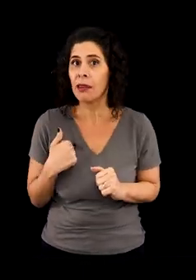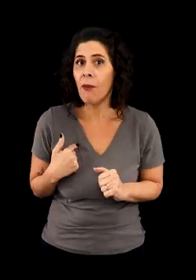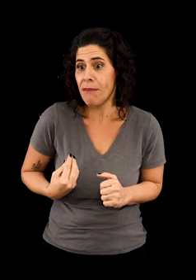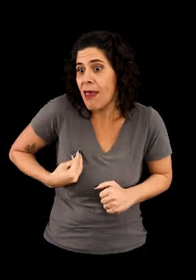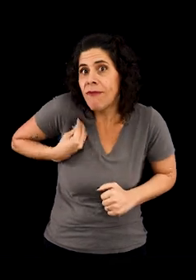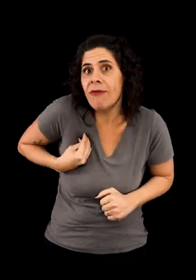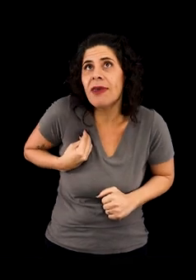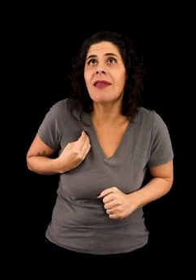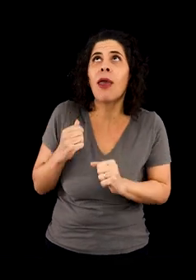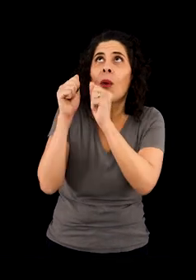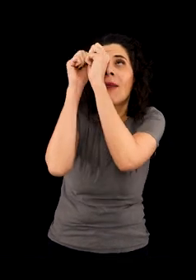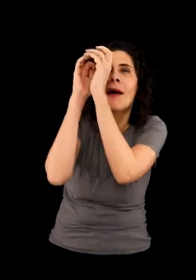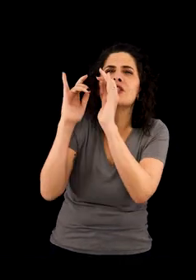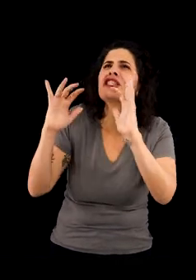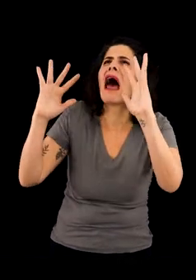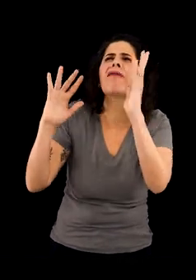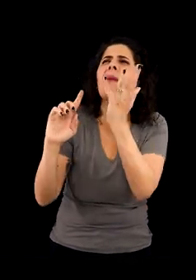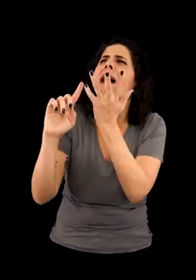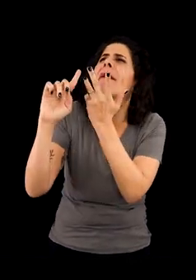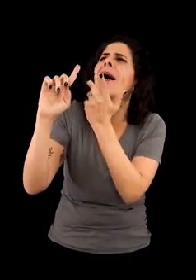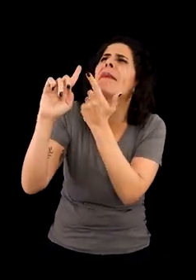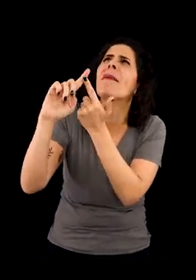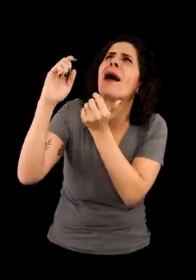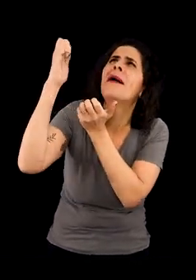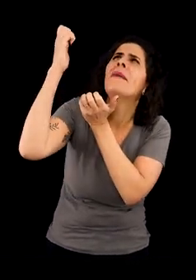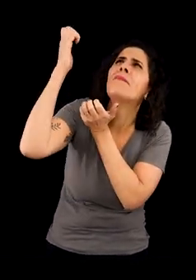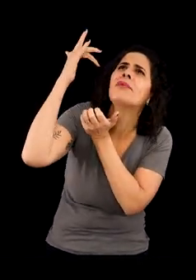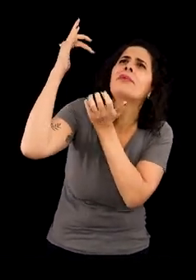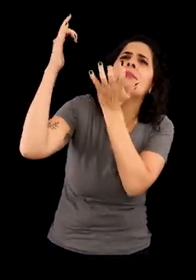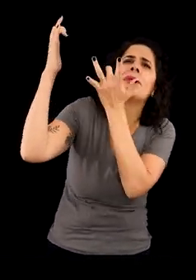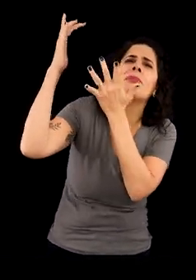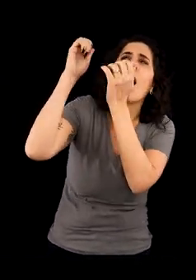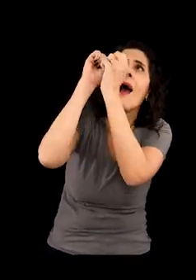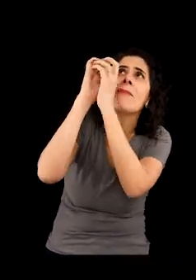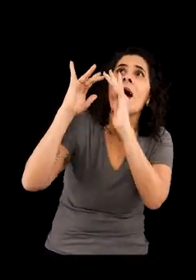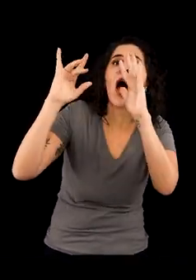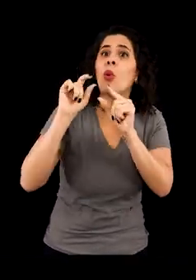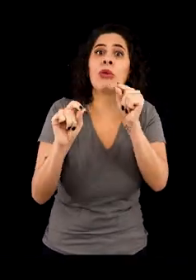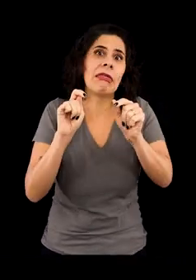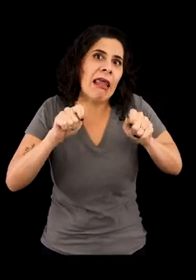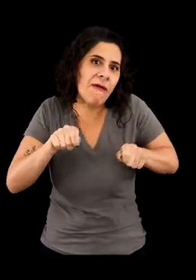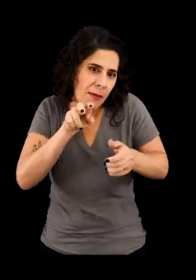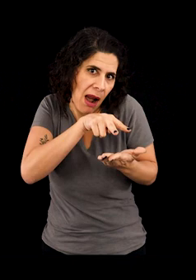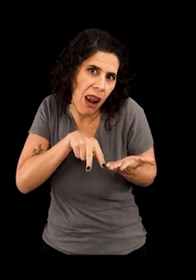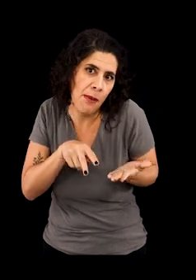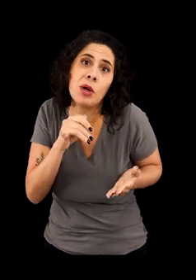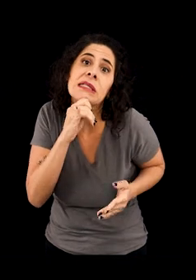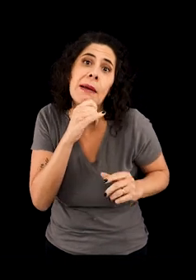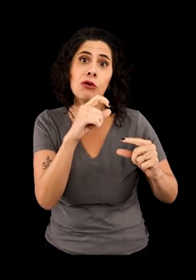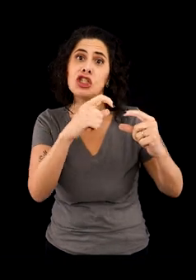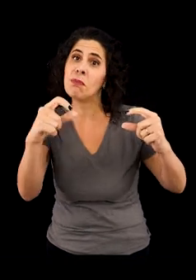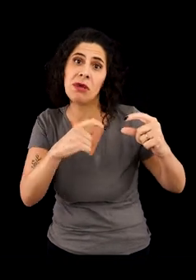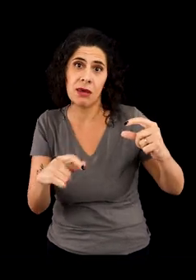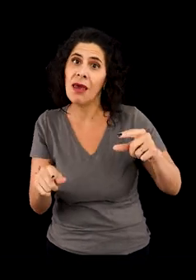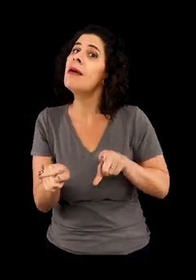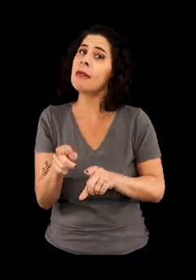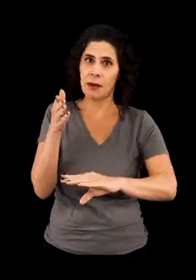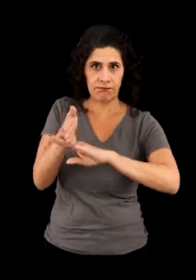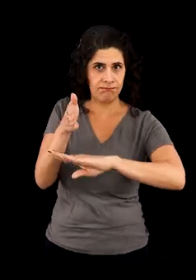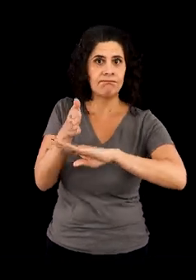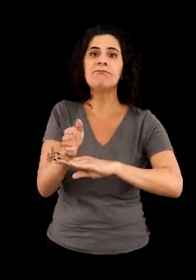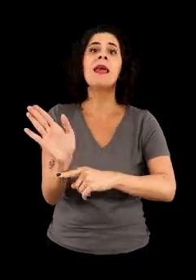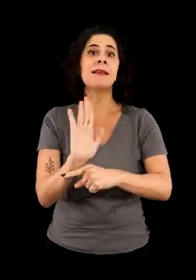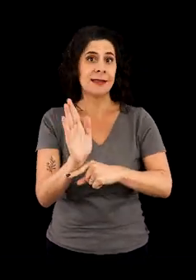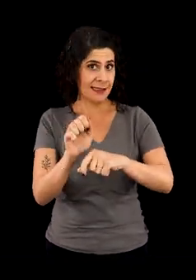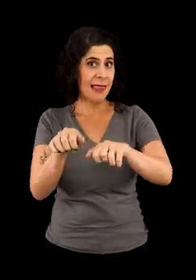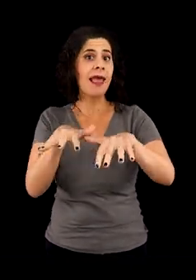sendo preenchida pela minha imaginação. E preenchida, então, pelo que eu podia ler na minha tempo, era gibi. E o cinema? O